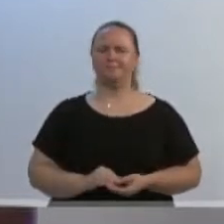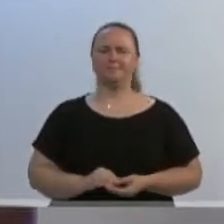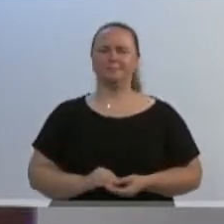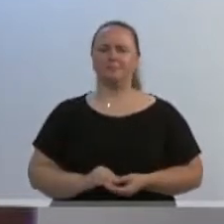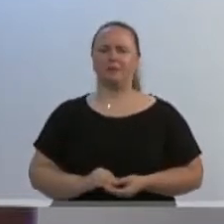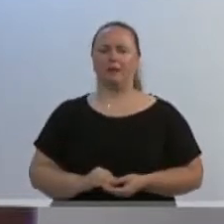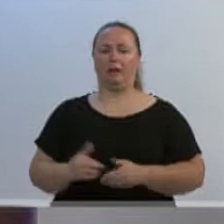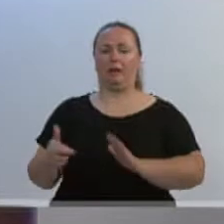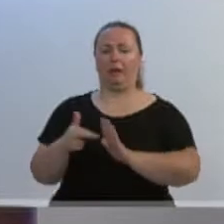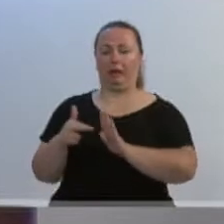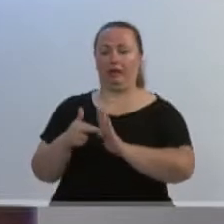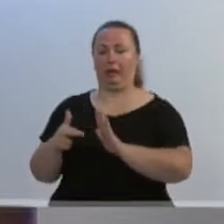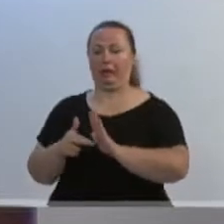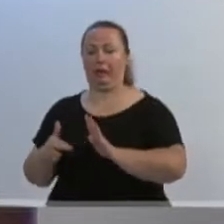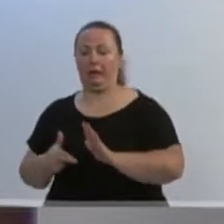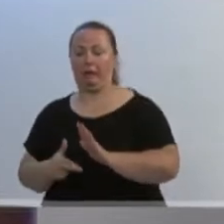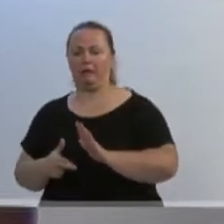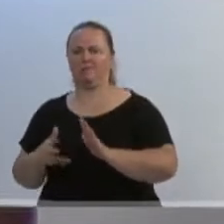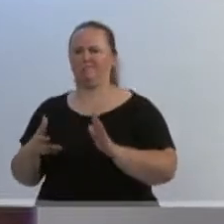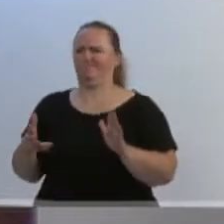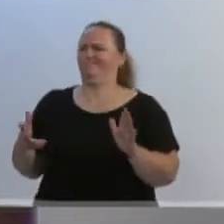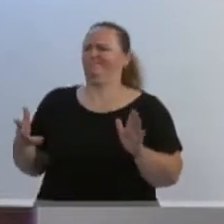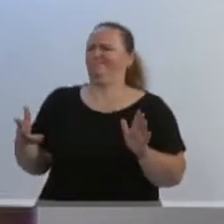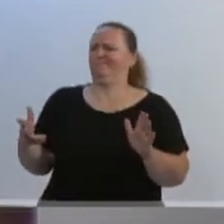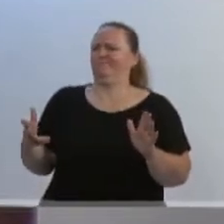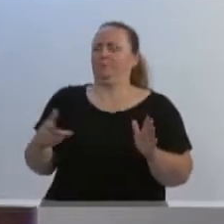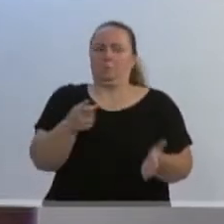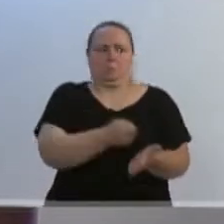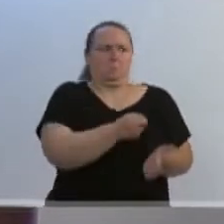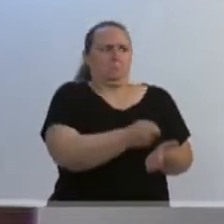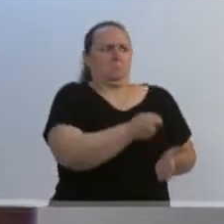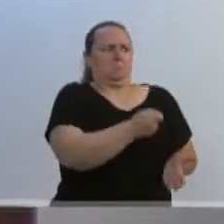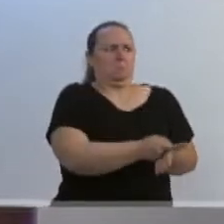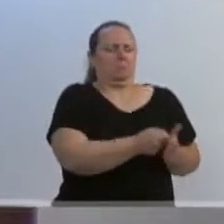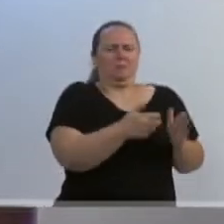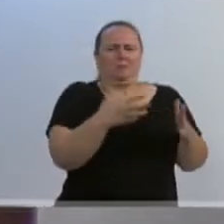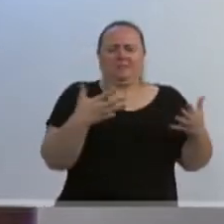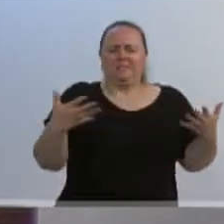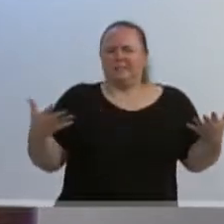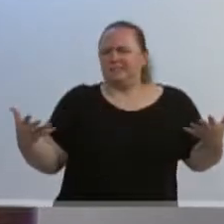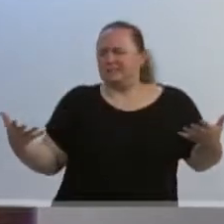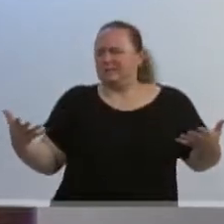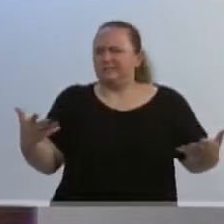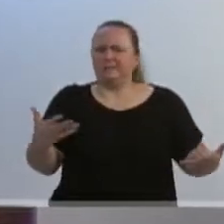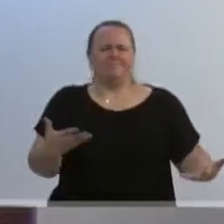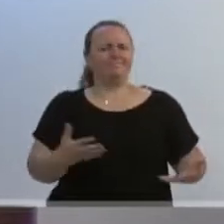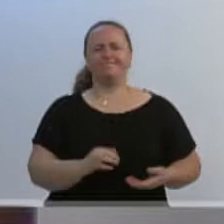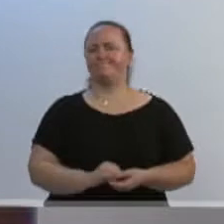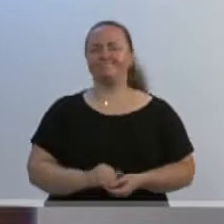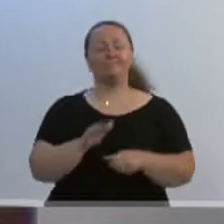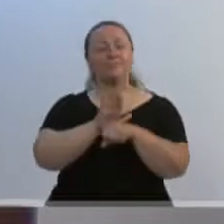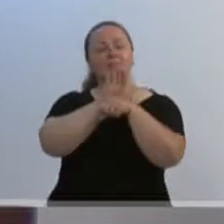patologia, o ativismo exacerbado também pode beirar a patologia e não constroem